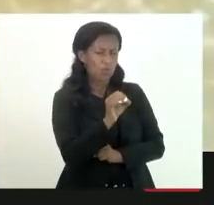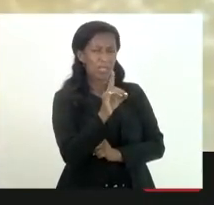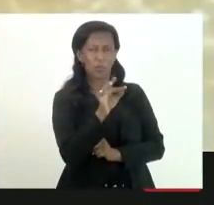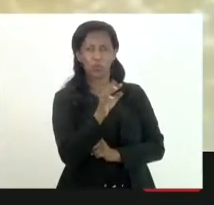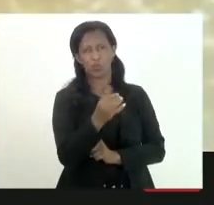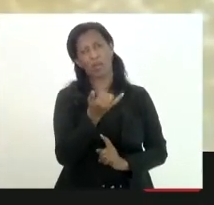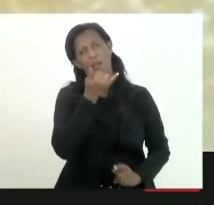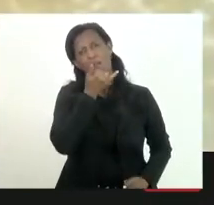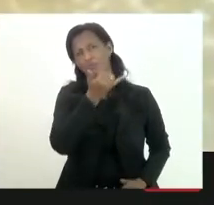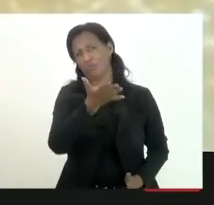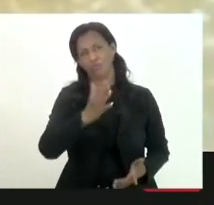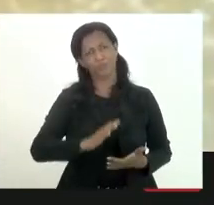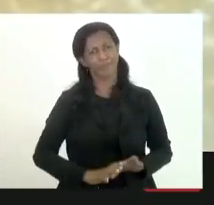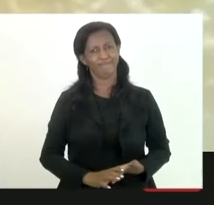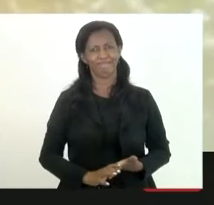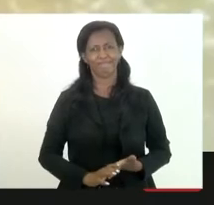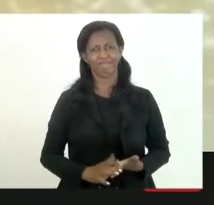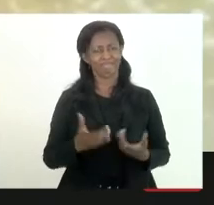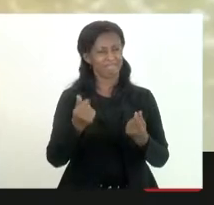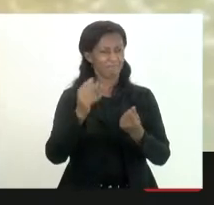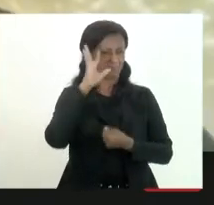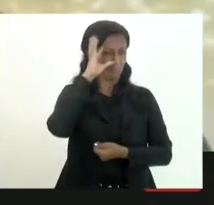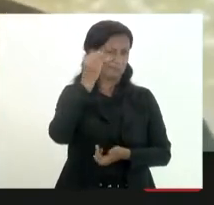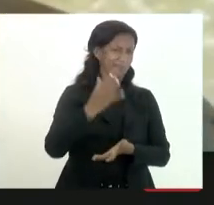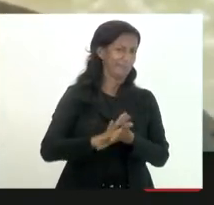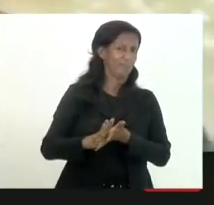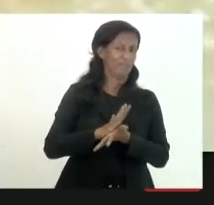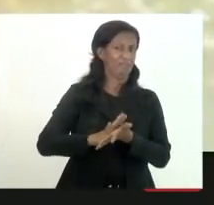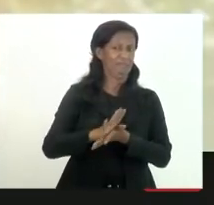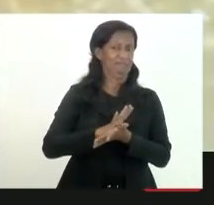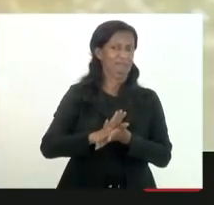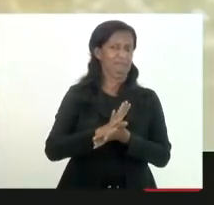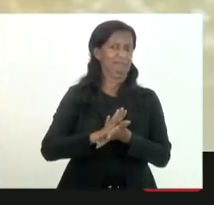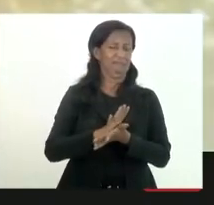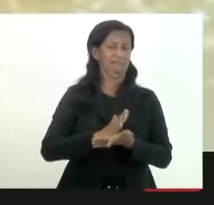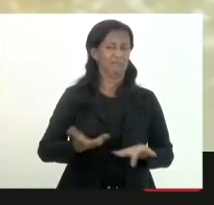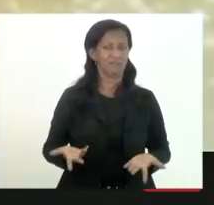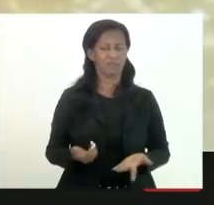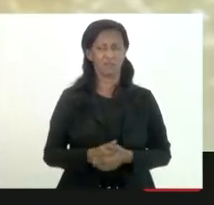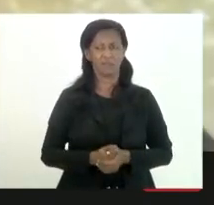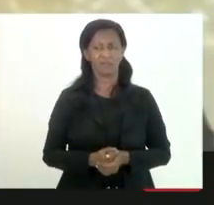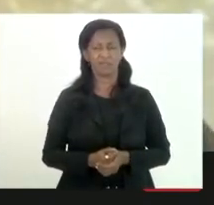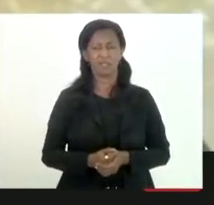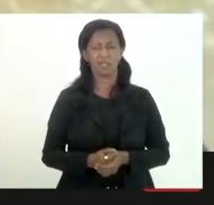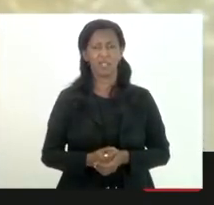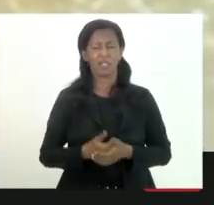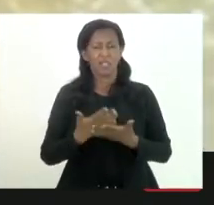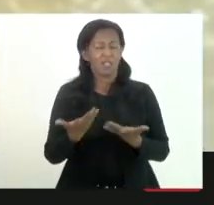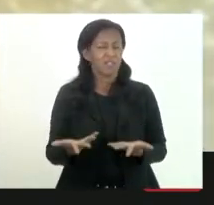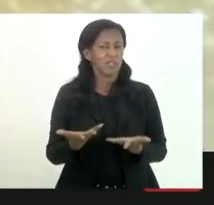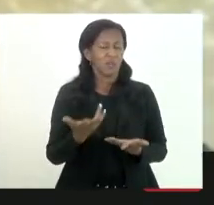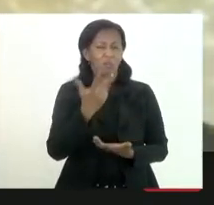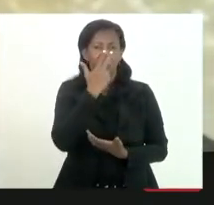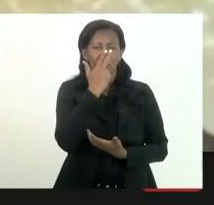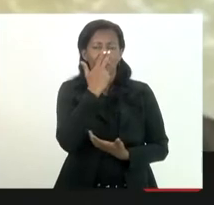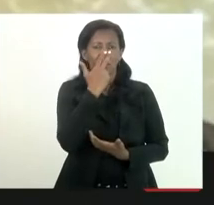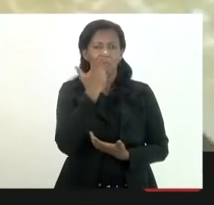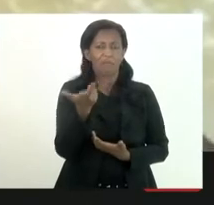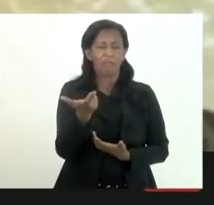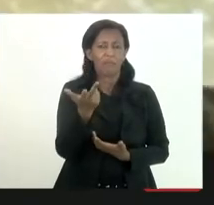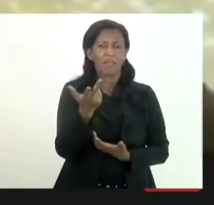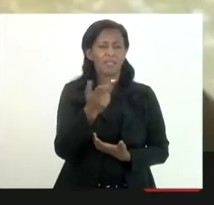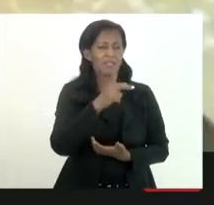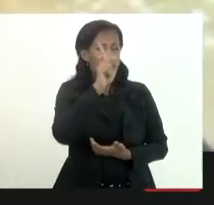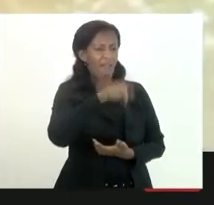estão aparelhados. Estão aparelhados. Estavam tão aparelhados que quiseram